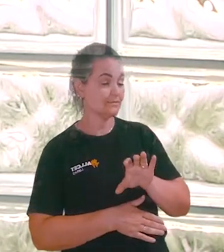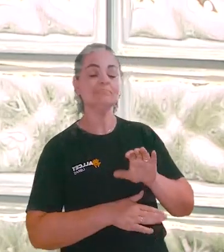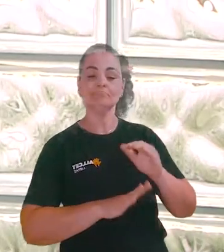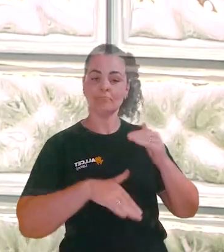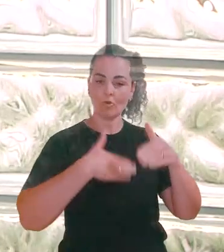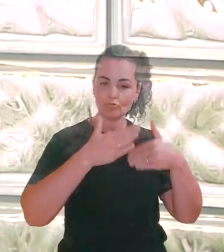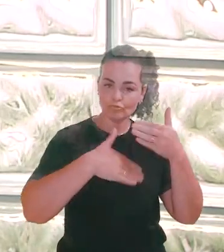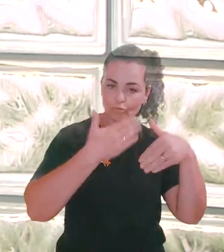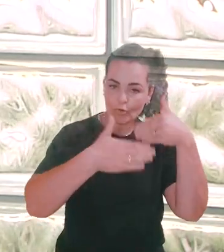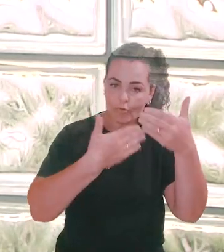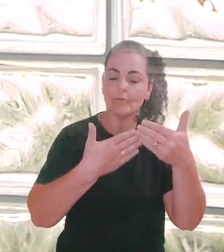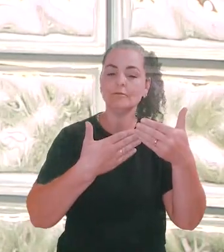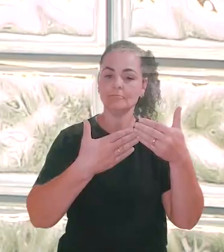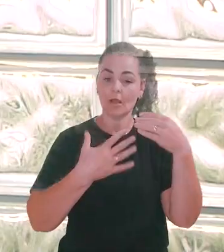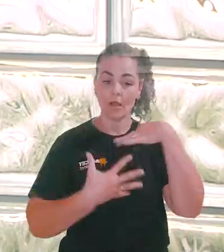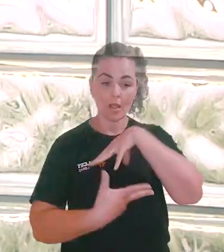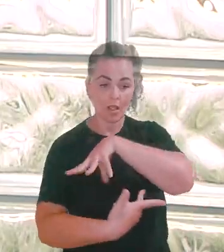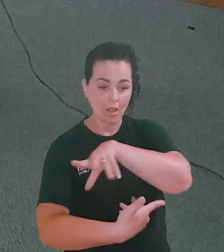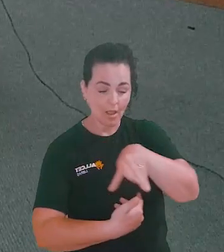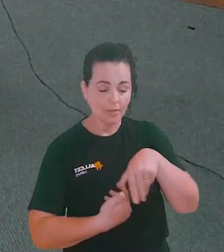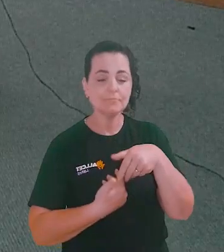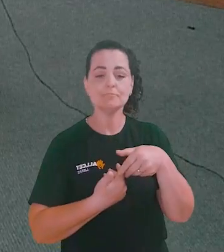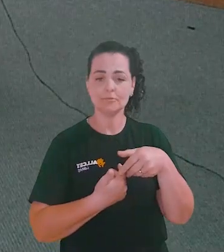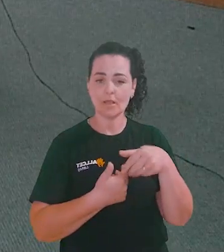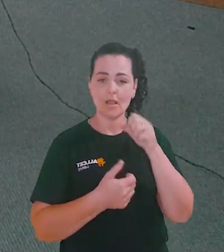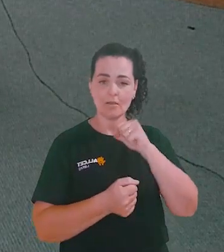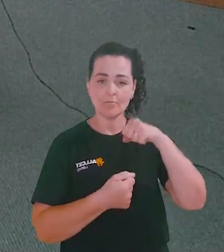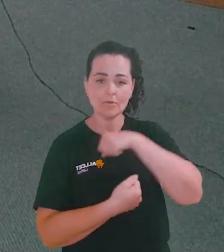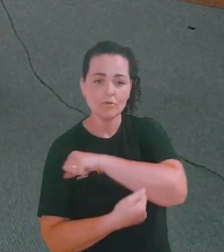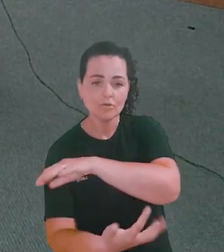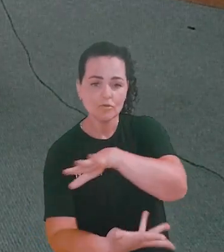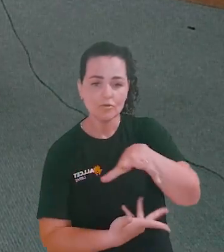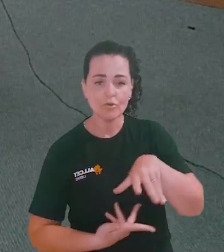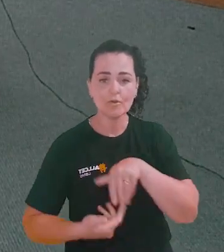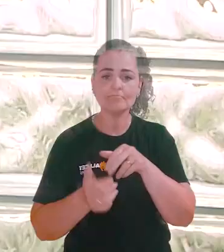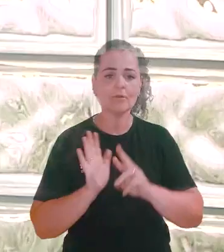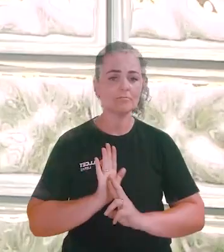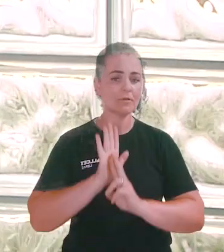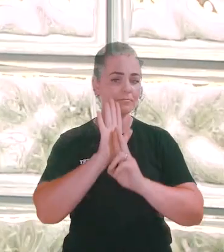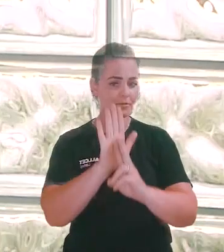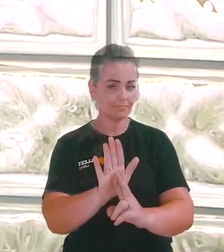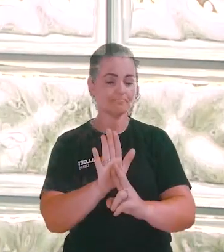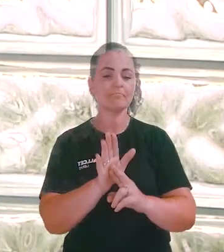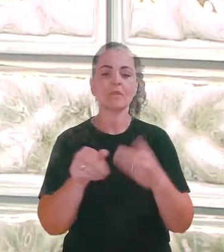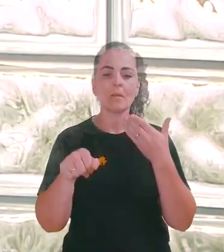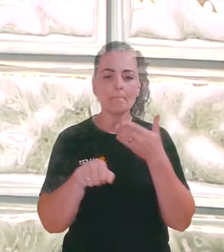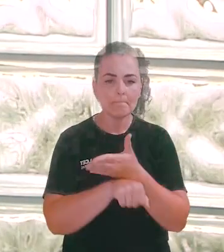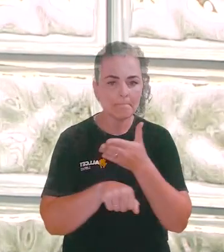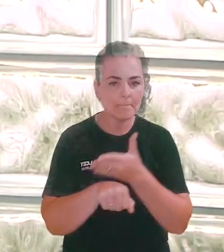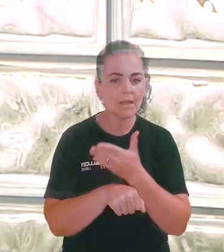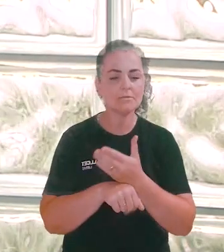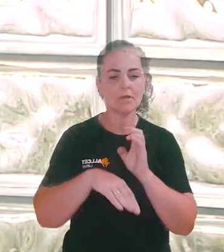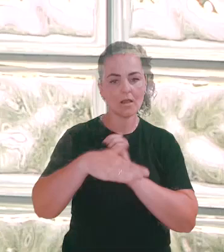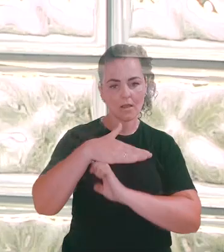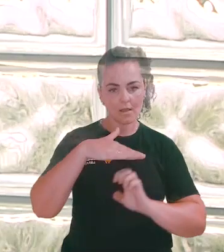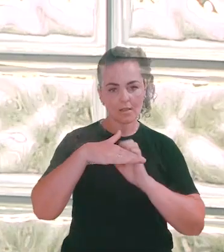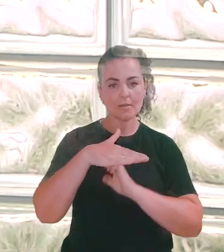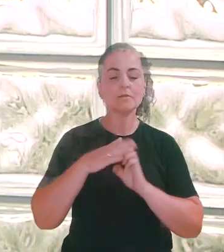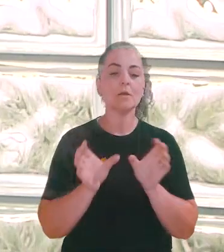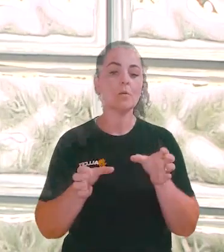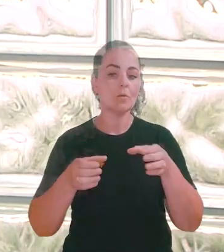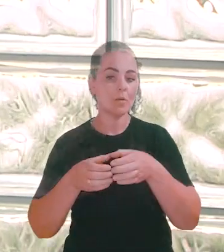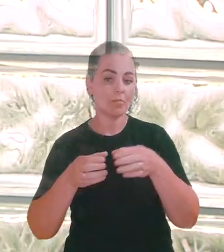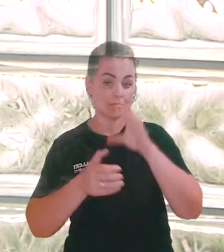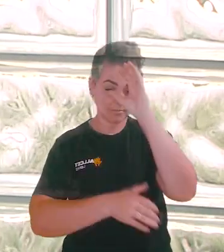estimula o desenvolvimento sustentável regional por meio da sua representatividade. A participação de empresas em